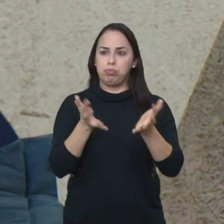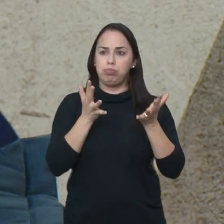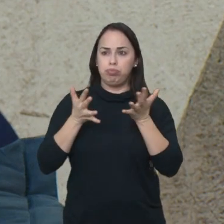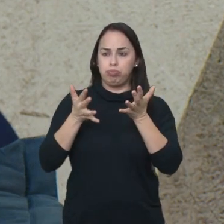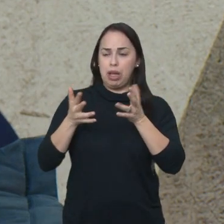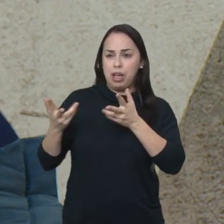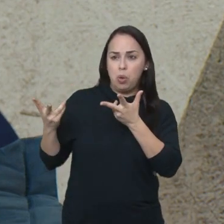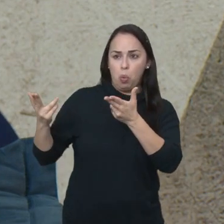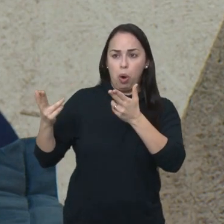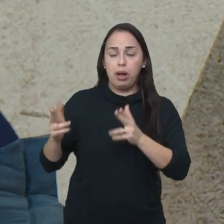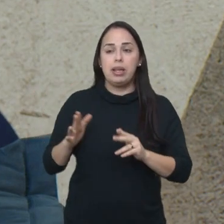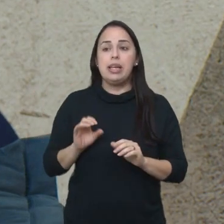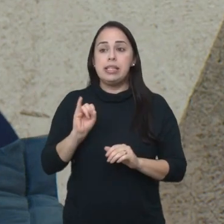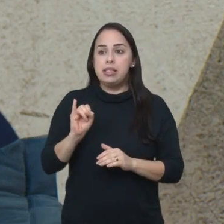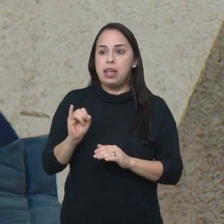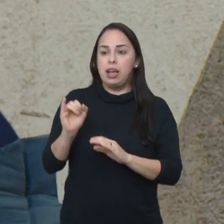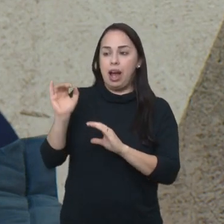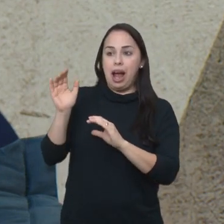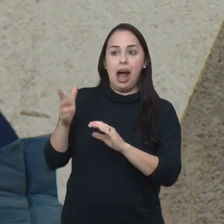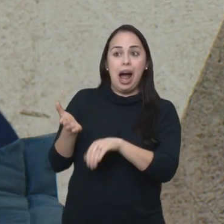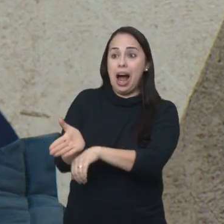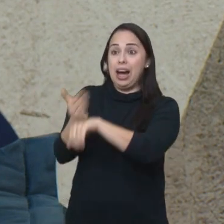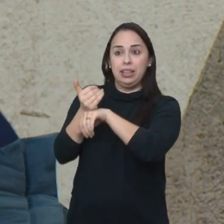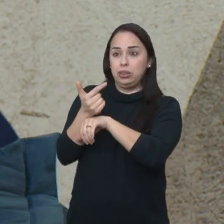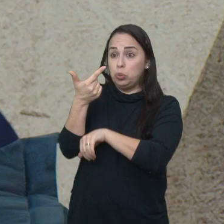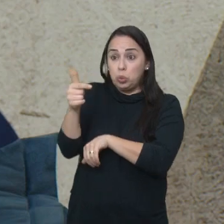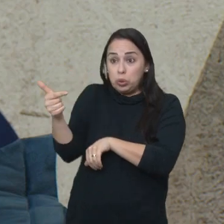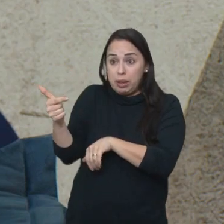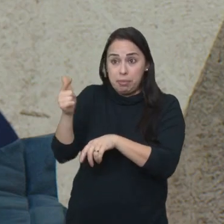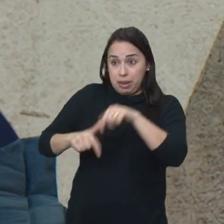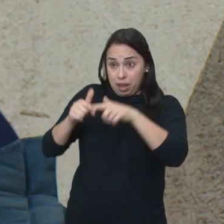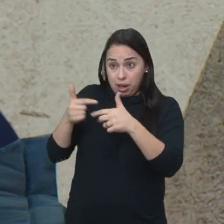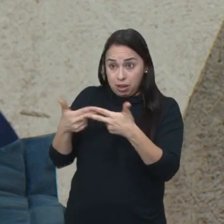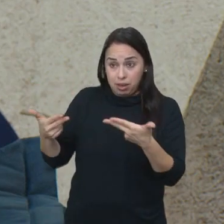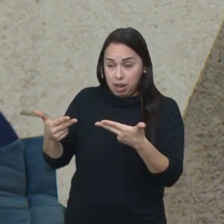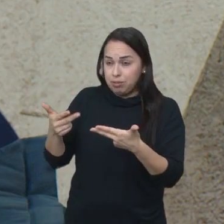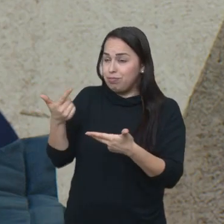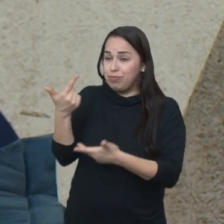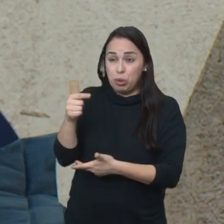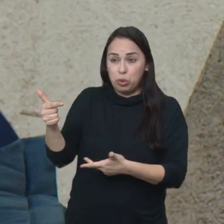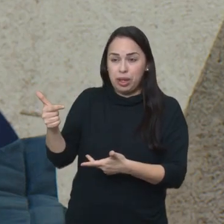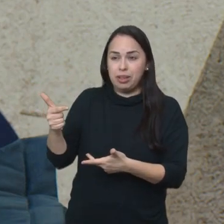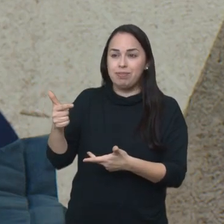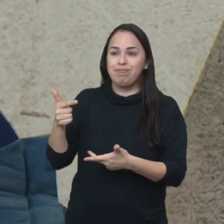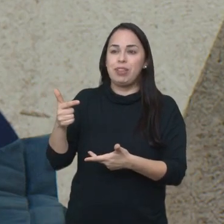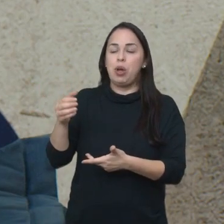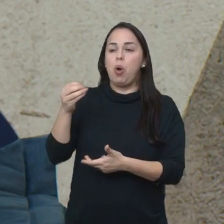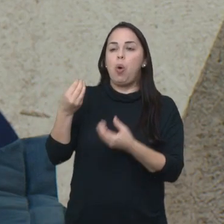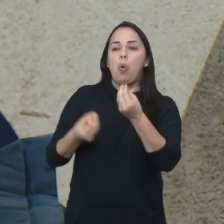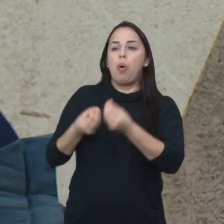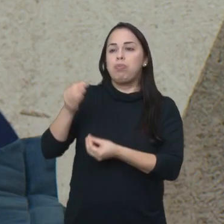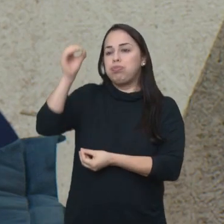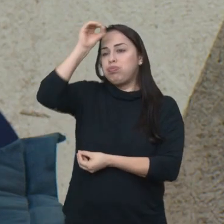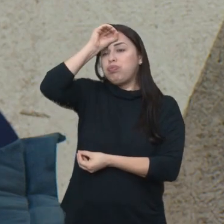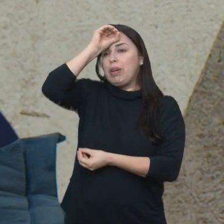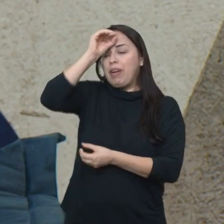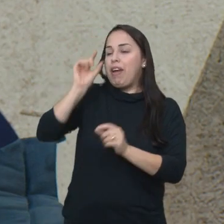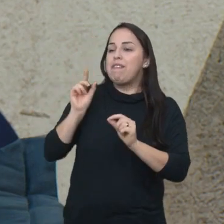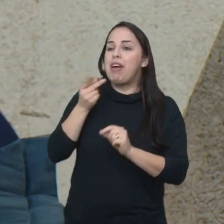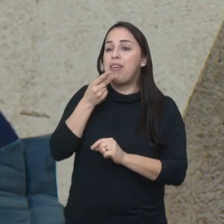né? E se eu não tenho esse material com antecedência, eu não consigo prever as situações, problemas de tradução e